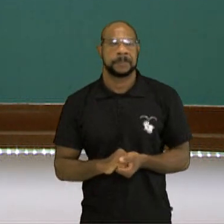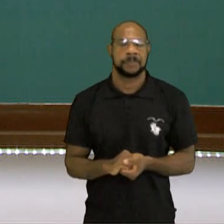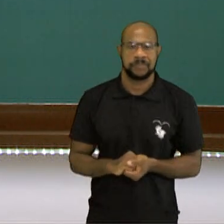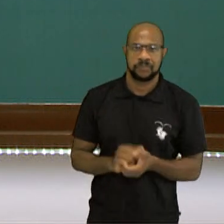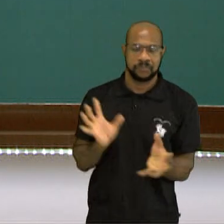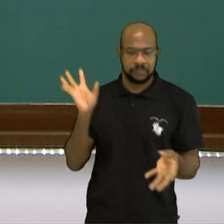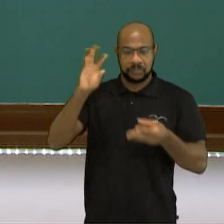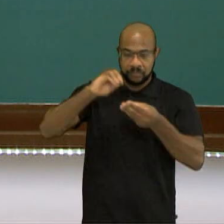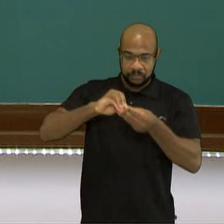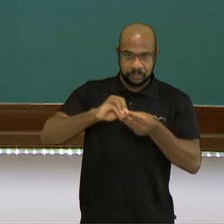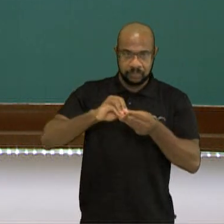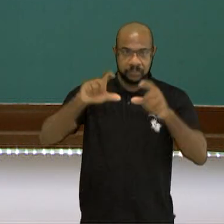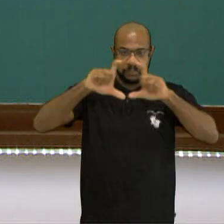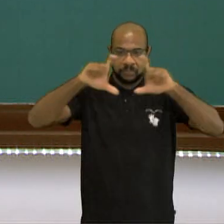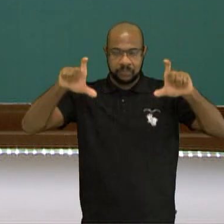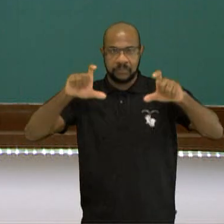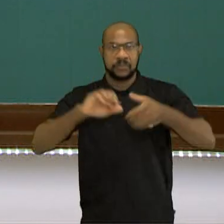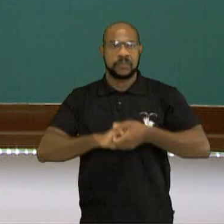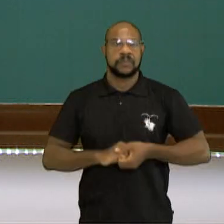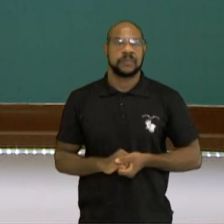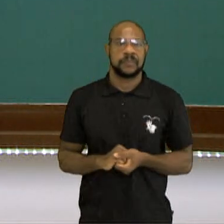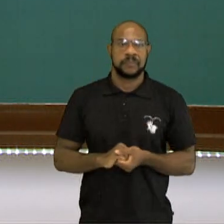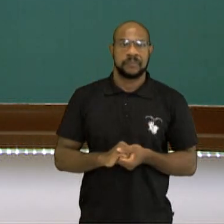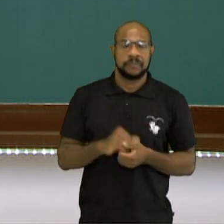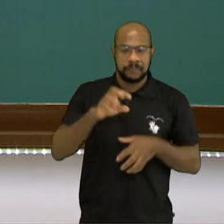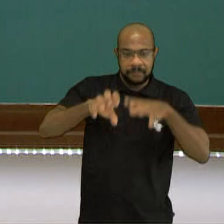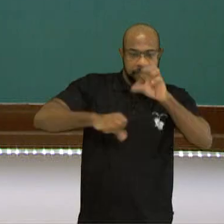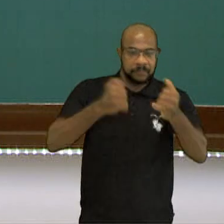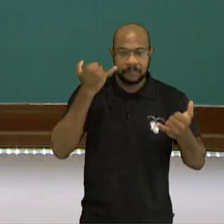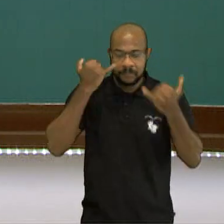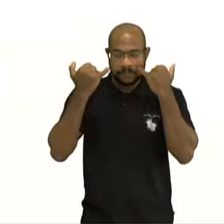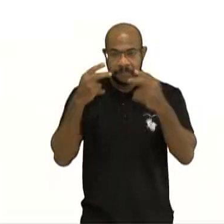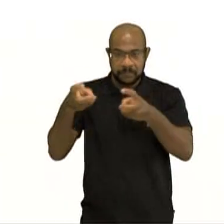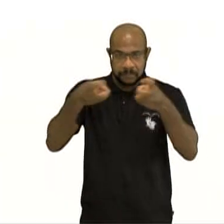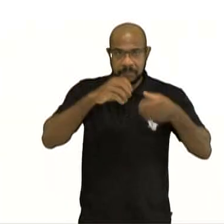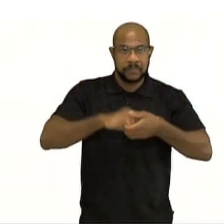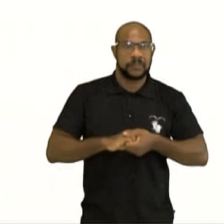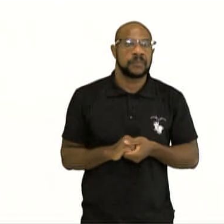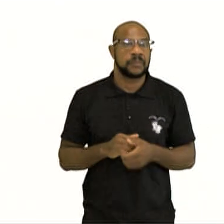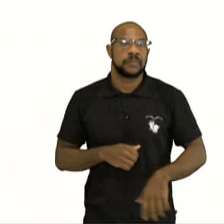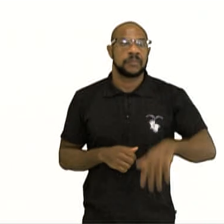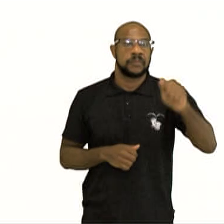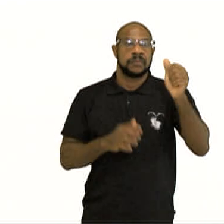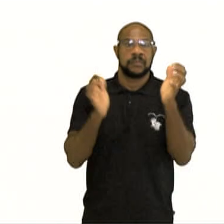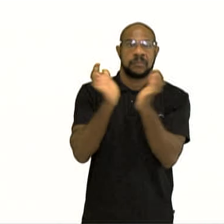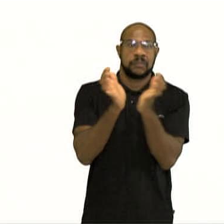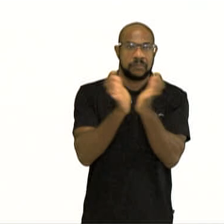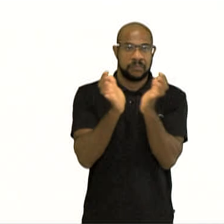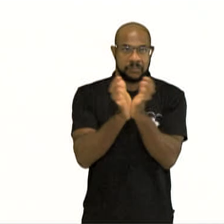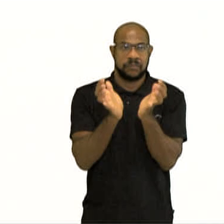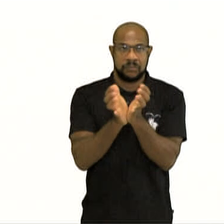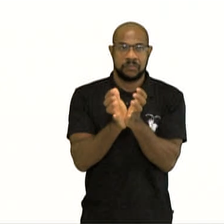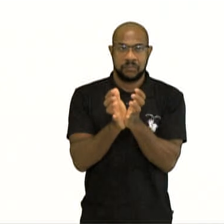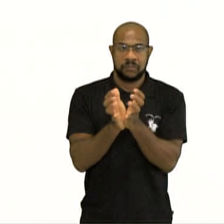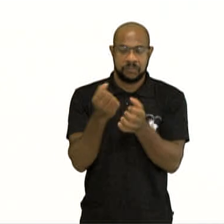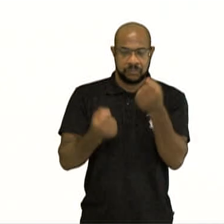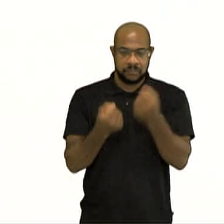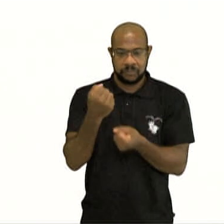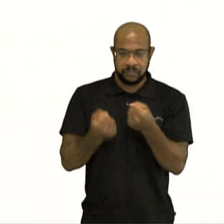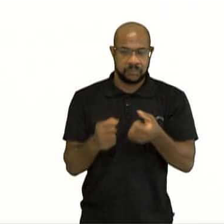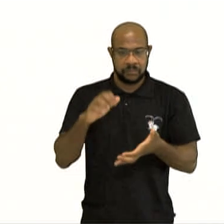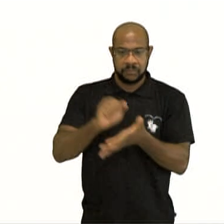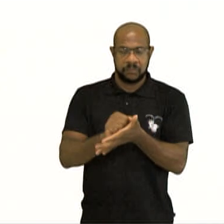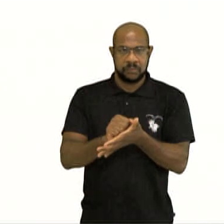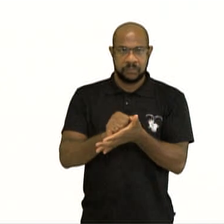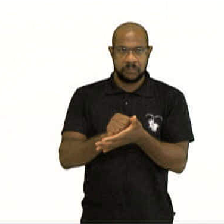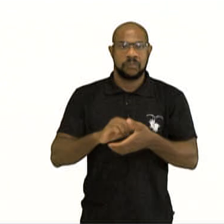o enunciado, tá? Então destaque sempre as informações importantes. A é o conjunto dos automóveis matriculados, então eu vou trabalhar